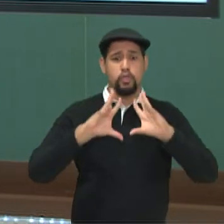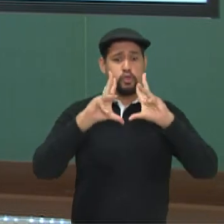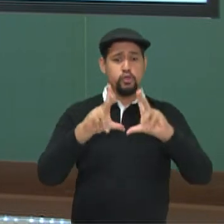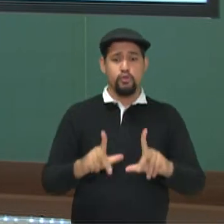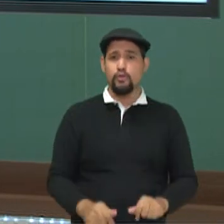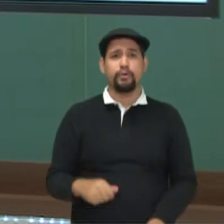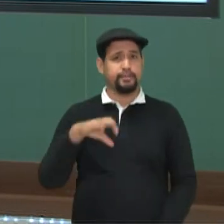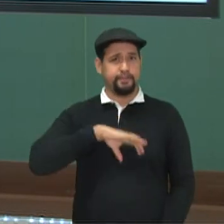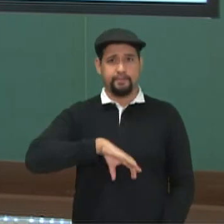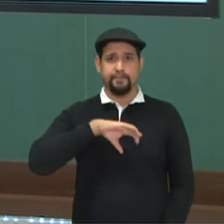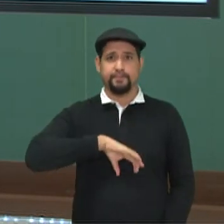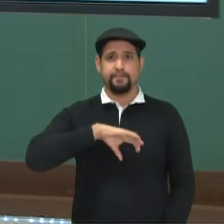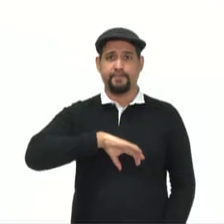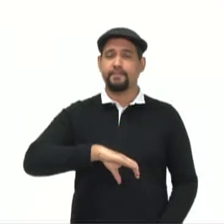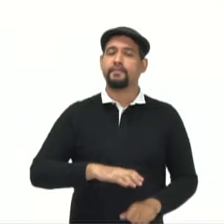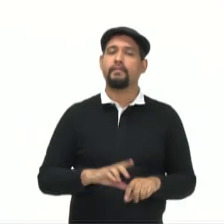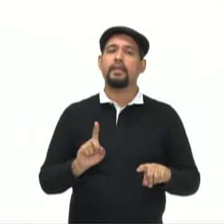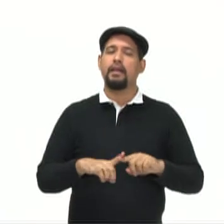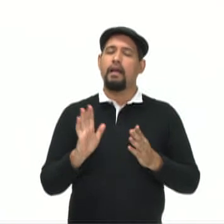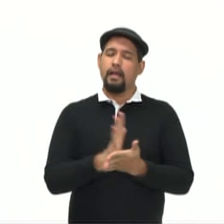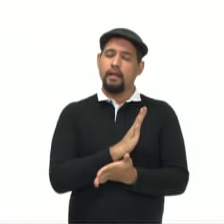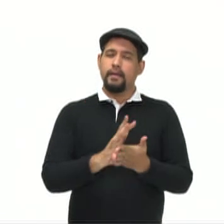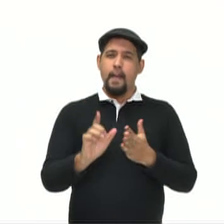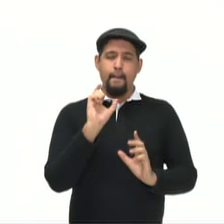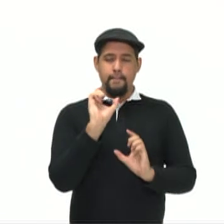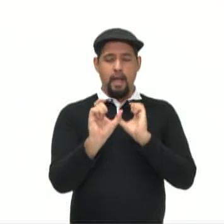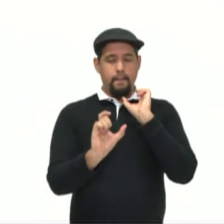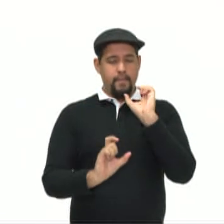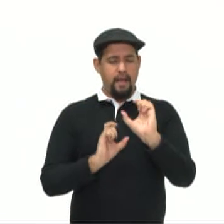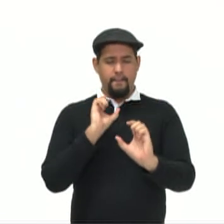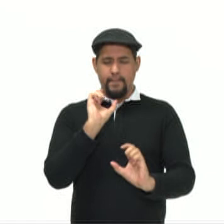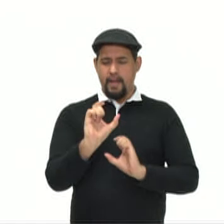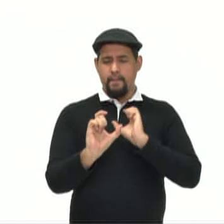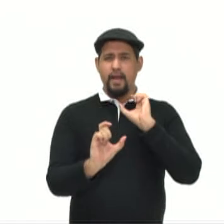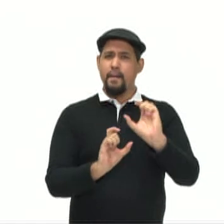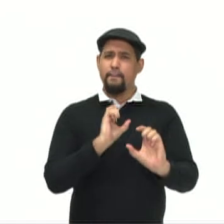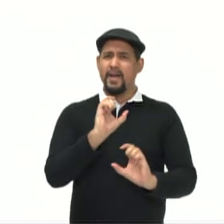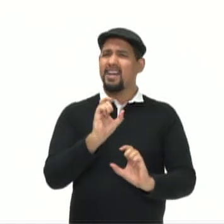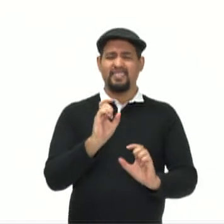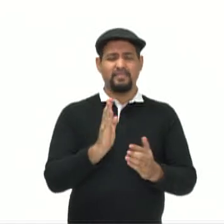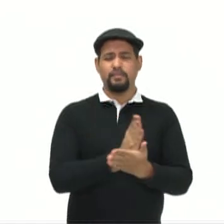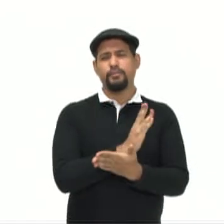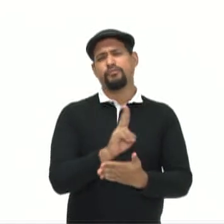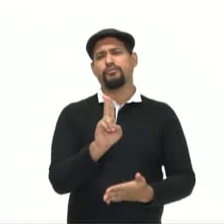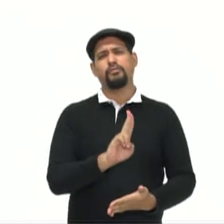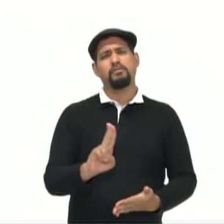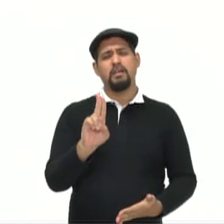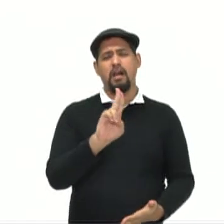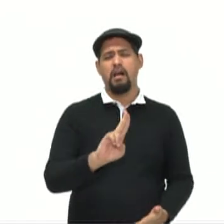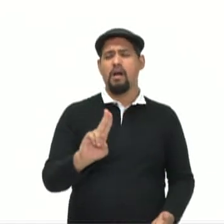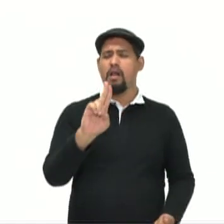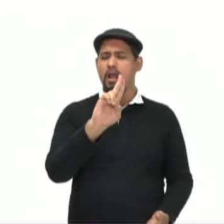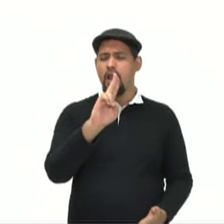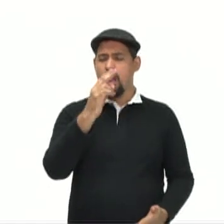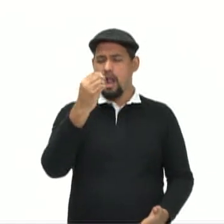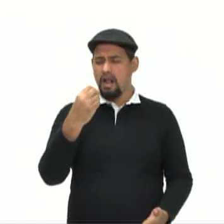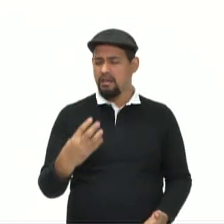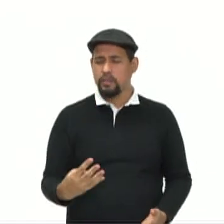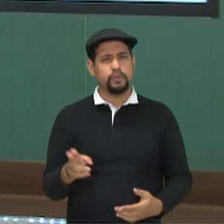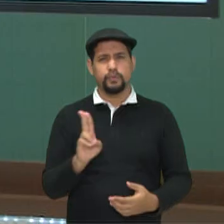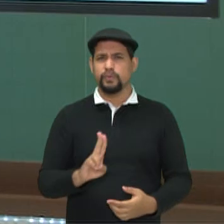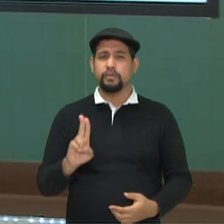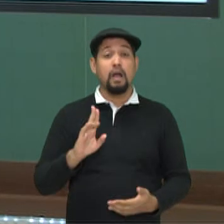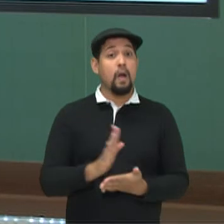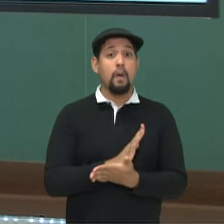língua portuguesa. Algumas palavras da língua caem em desuso ao longo do tempo. Como assim cai em desuso? Quer